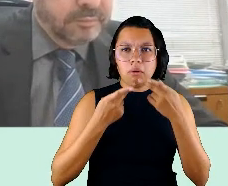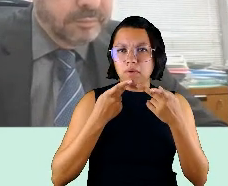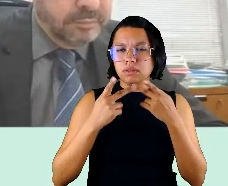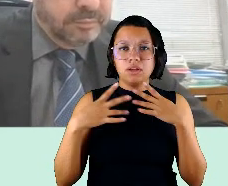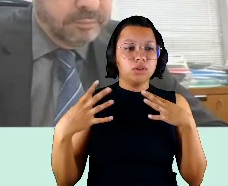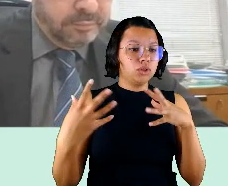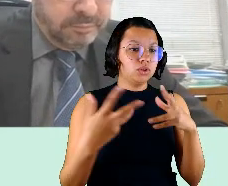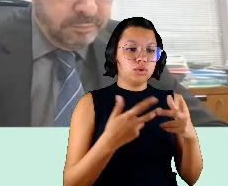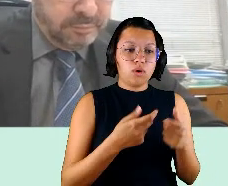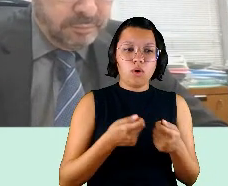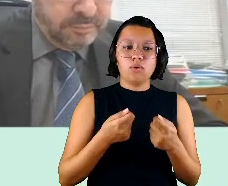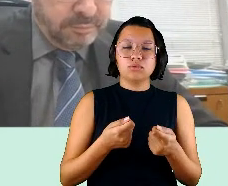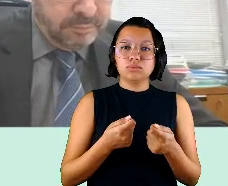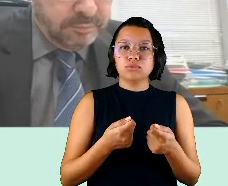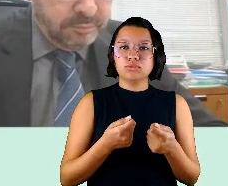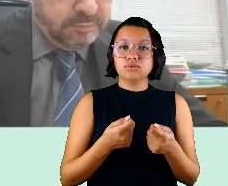estão